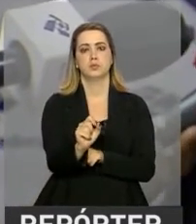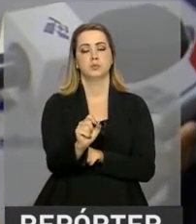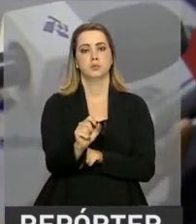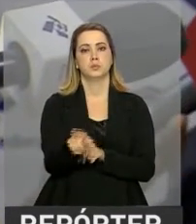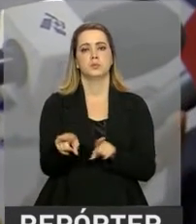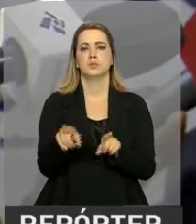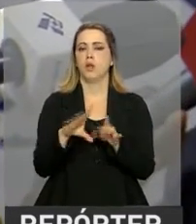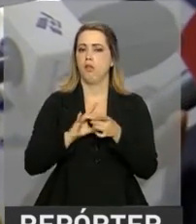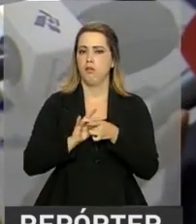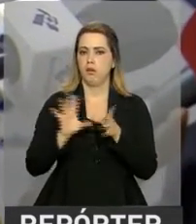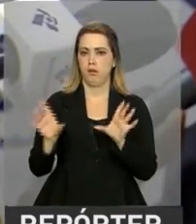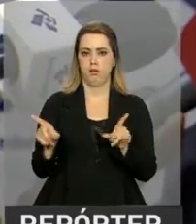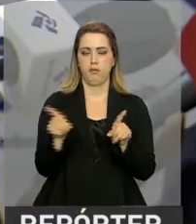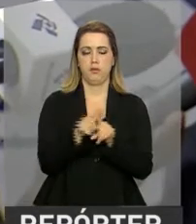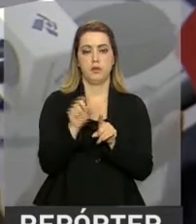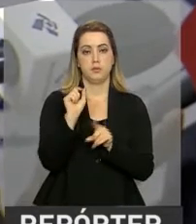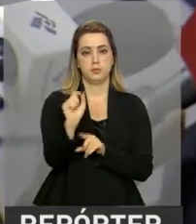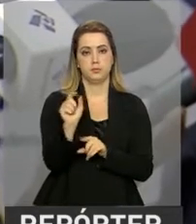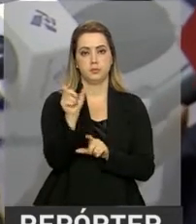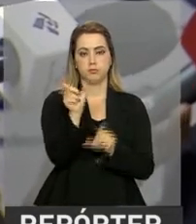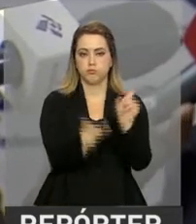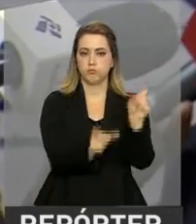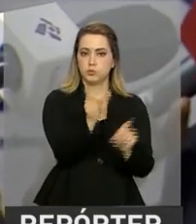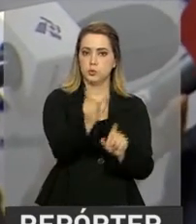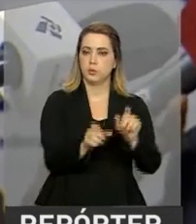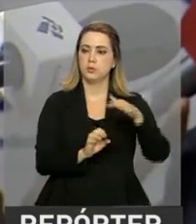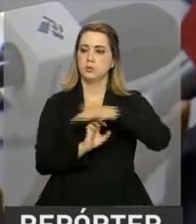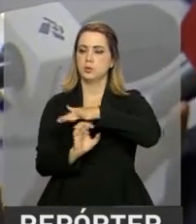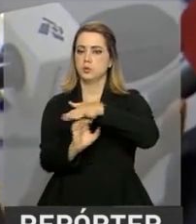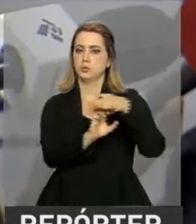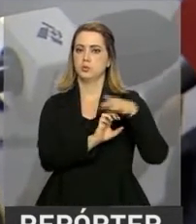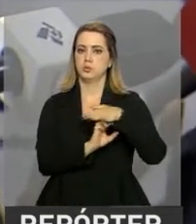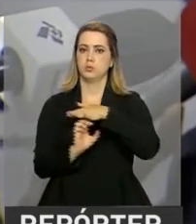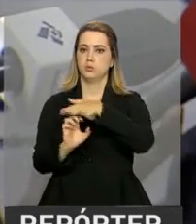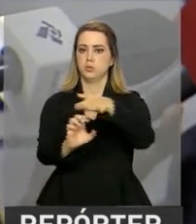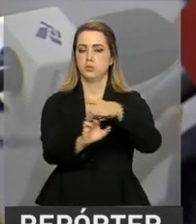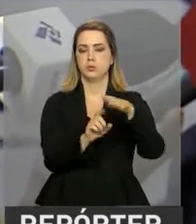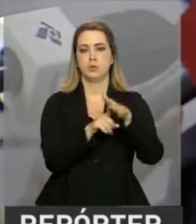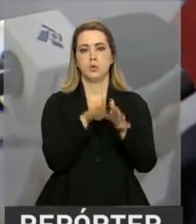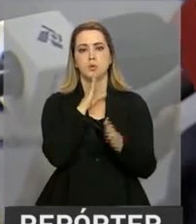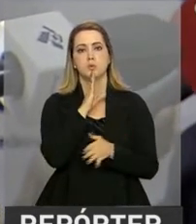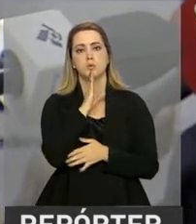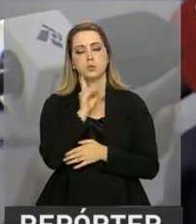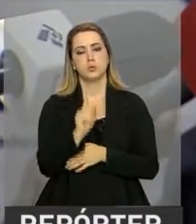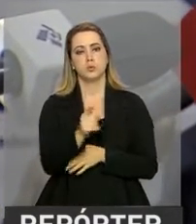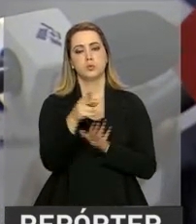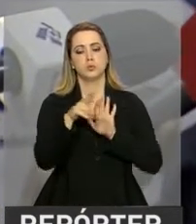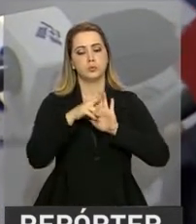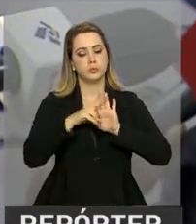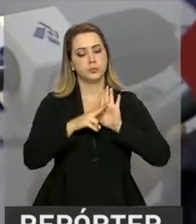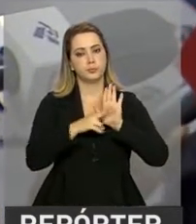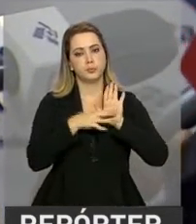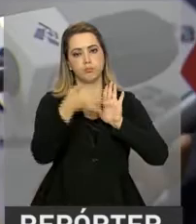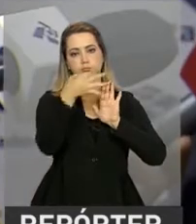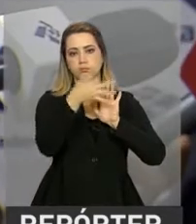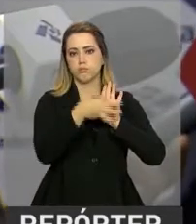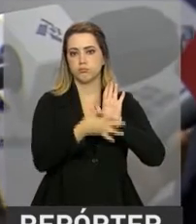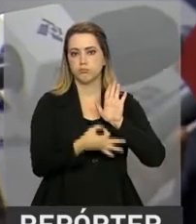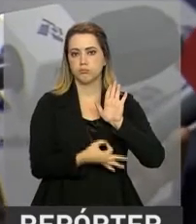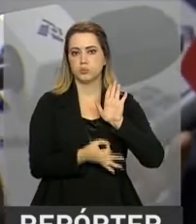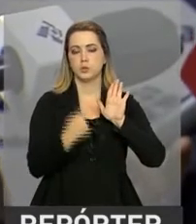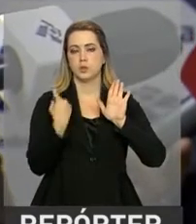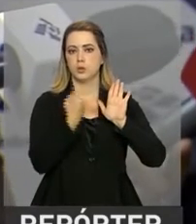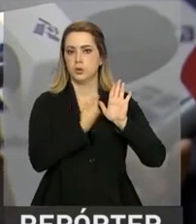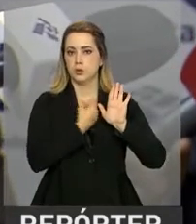e os contribuintes tiveram a oportunidade de de conhecer as regras as normas nós a